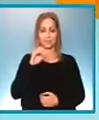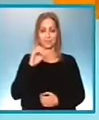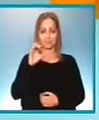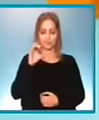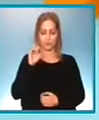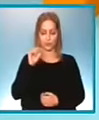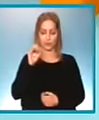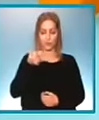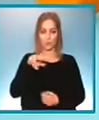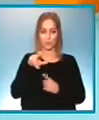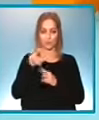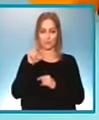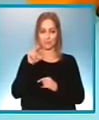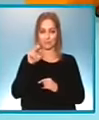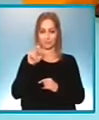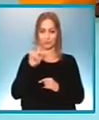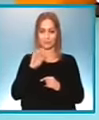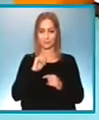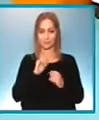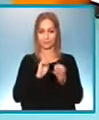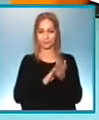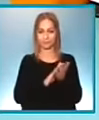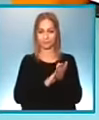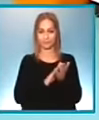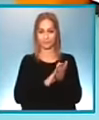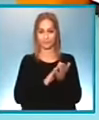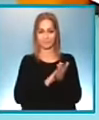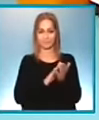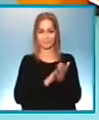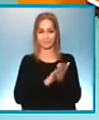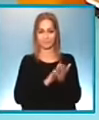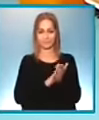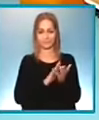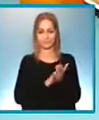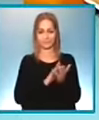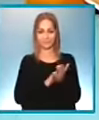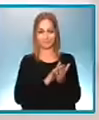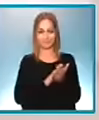do Tixico. Aqui!